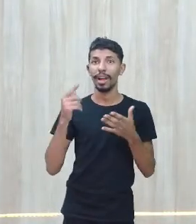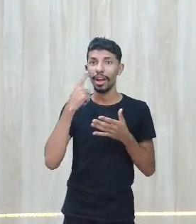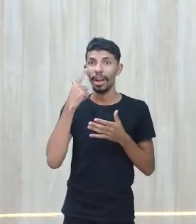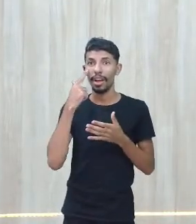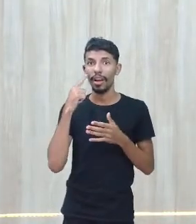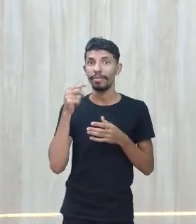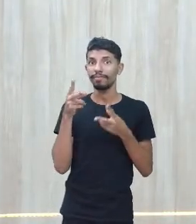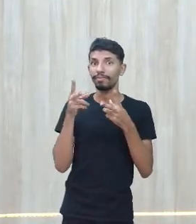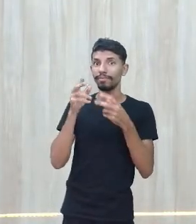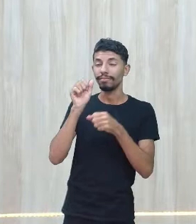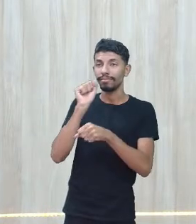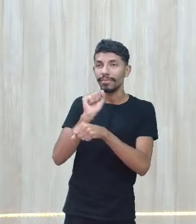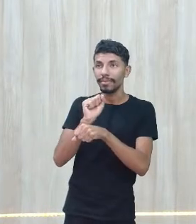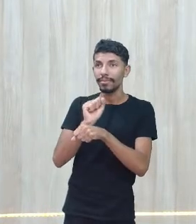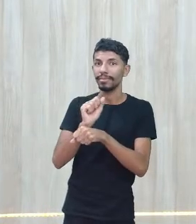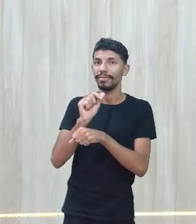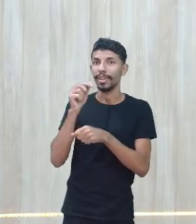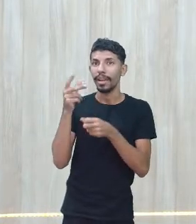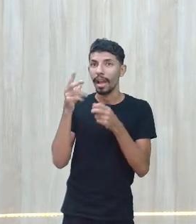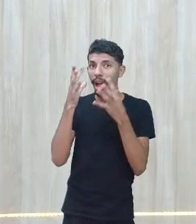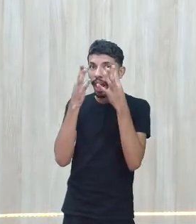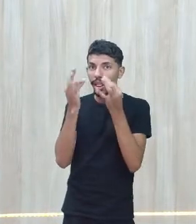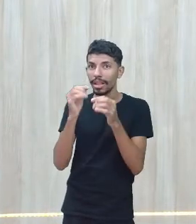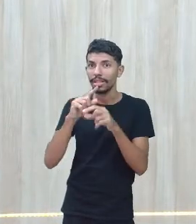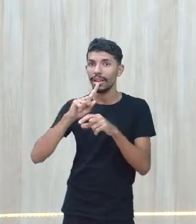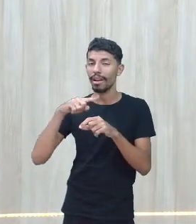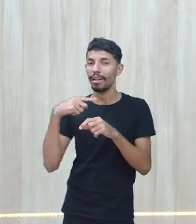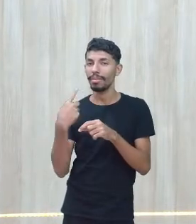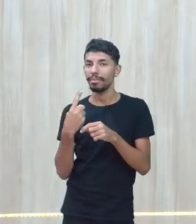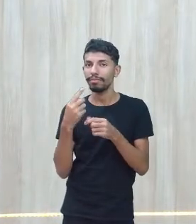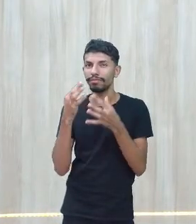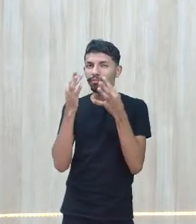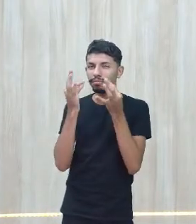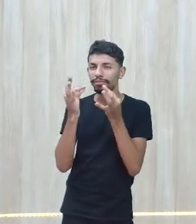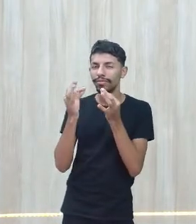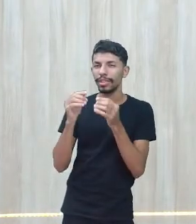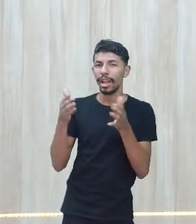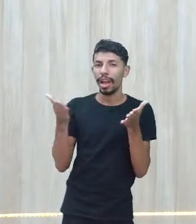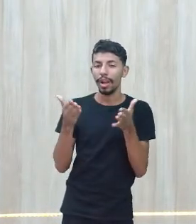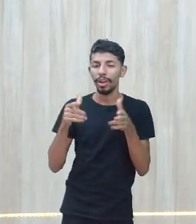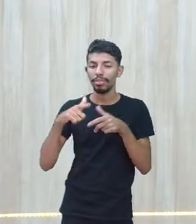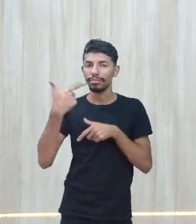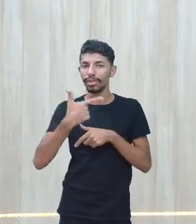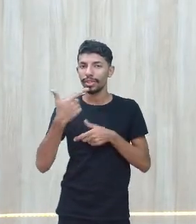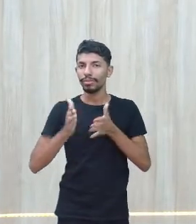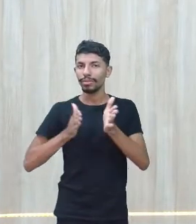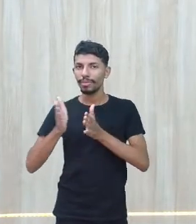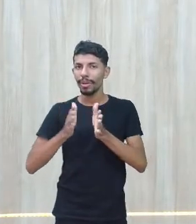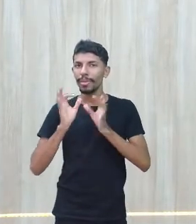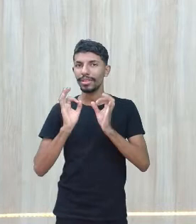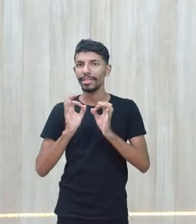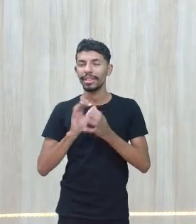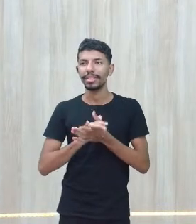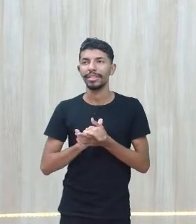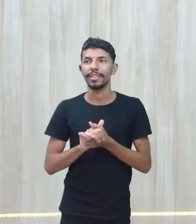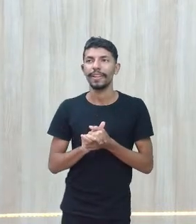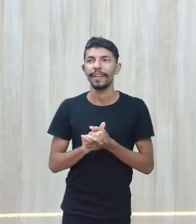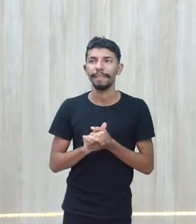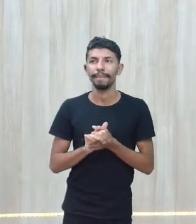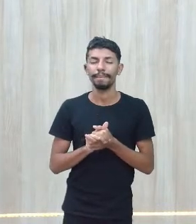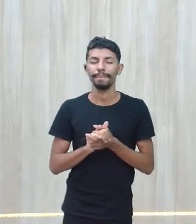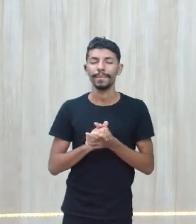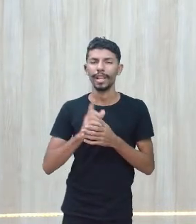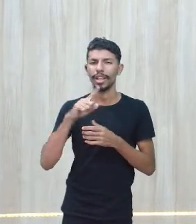gente agora cortar para o segundo momento, que o segundo momento a gente já viu as questões